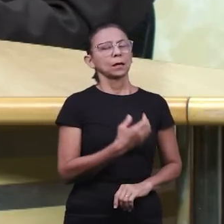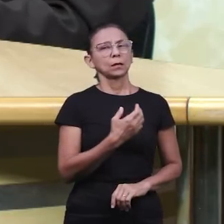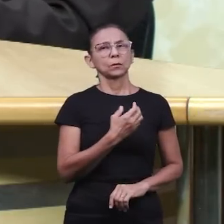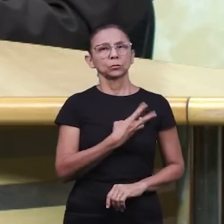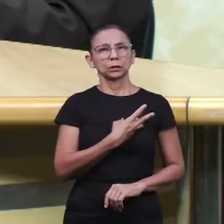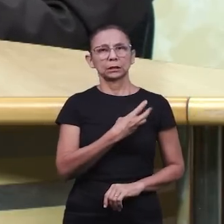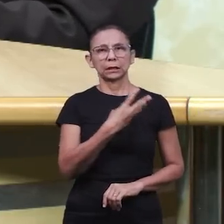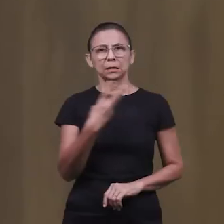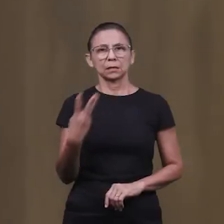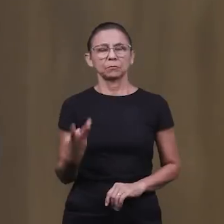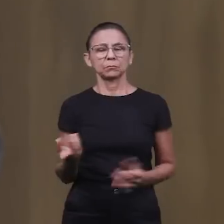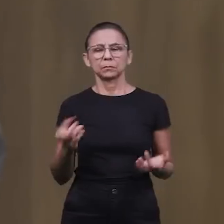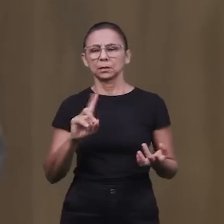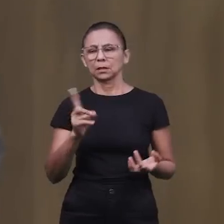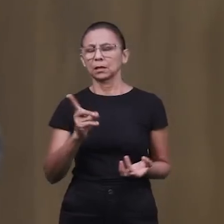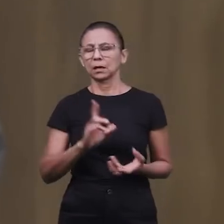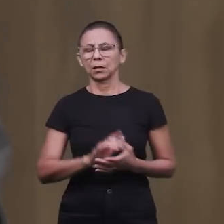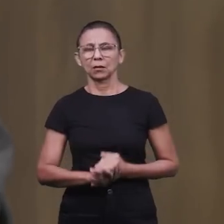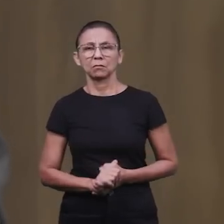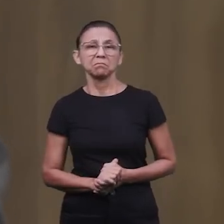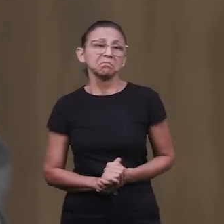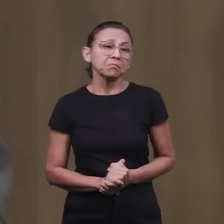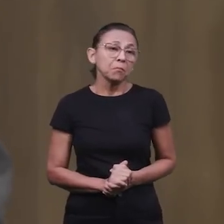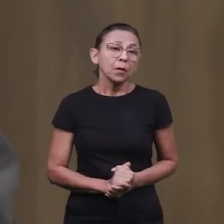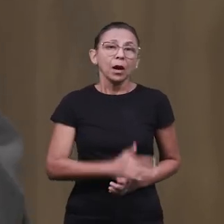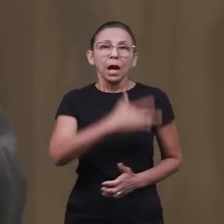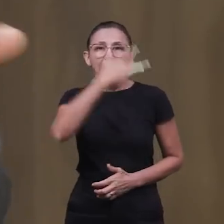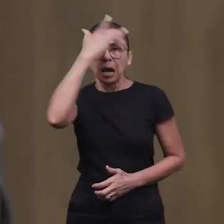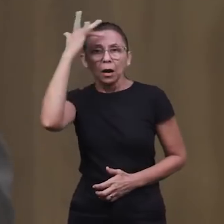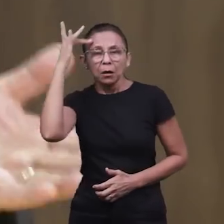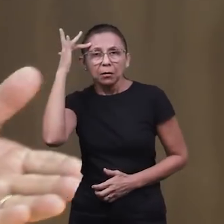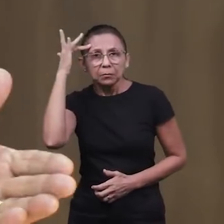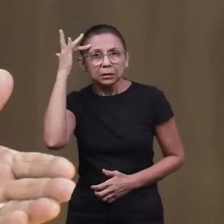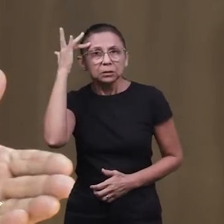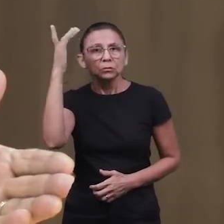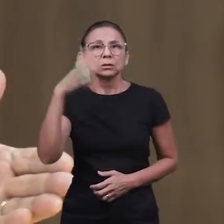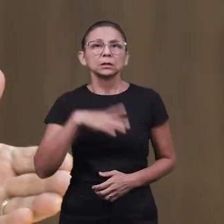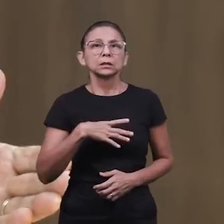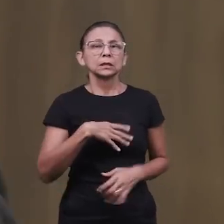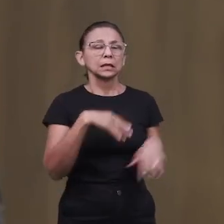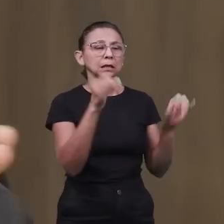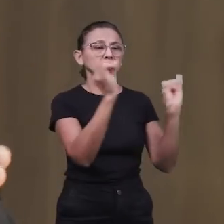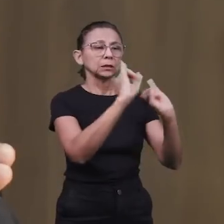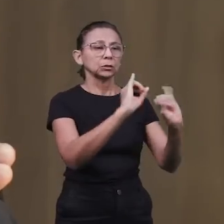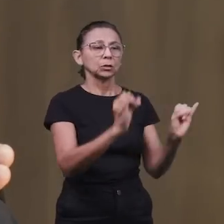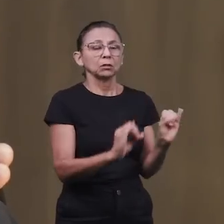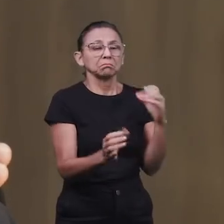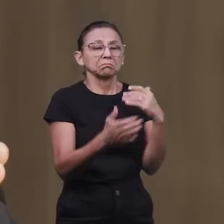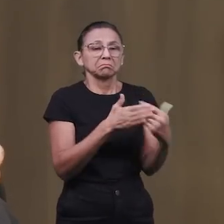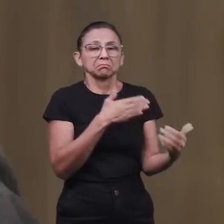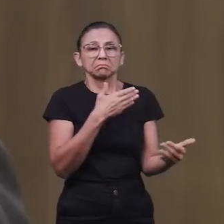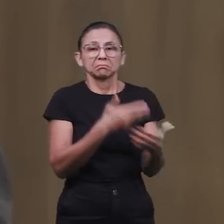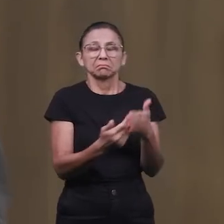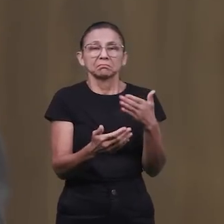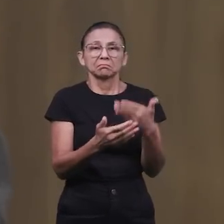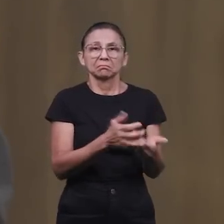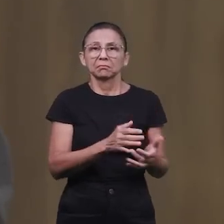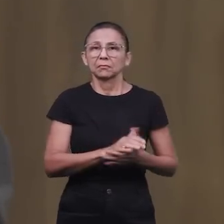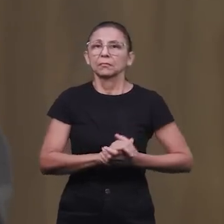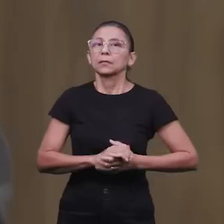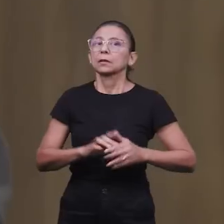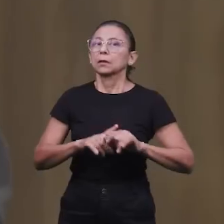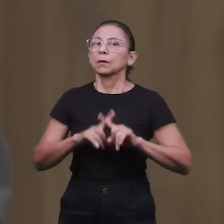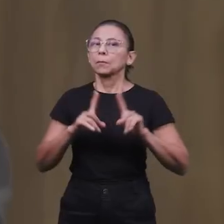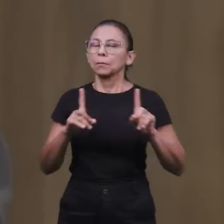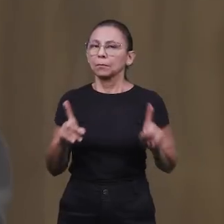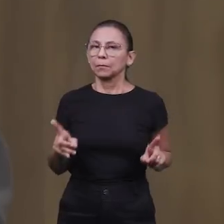quem é idólatra, quem tem outros deuses, tanto faz um como o outro. É tudo a mesma coisa. Mas para quem tem o